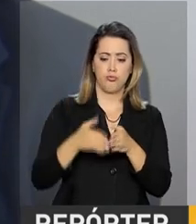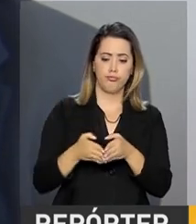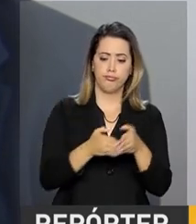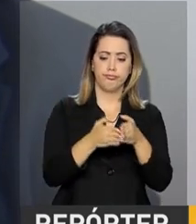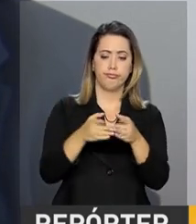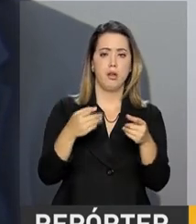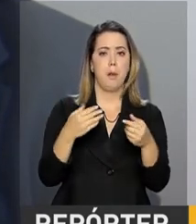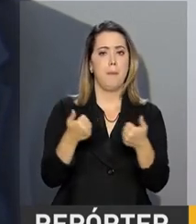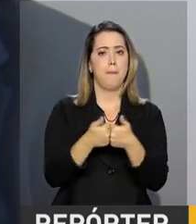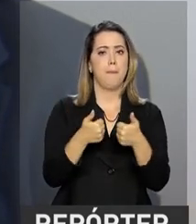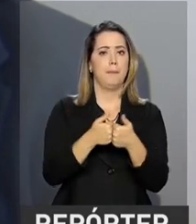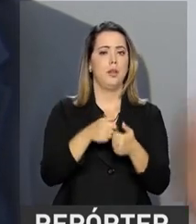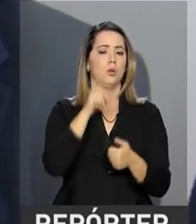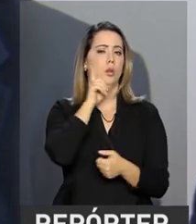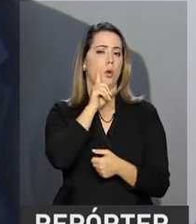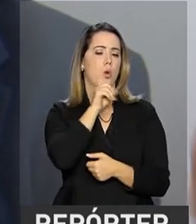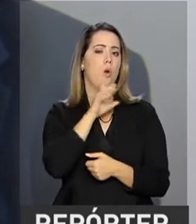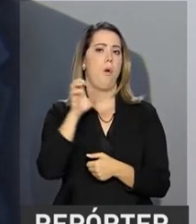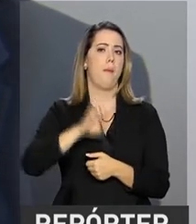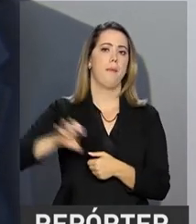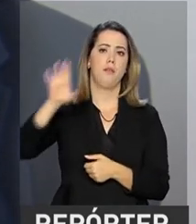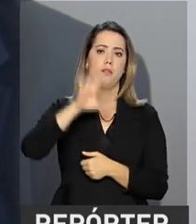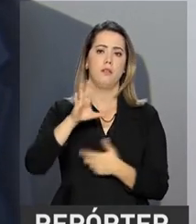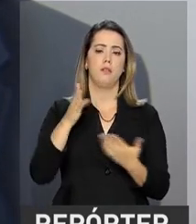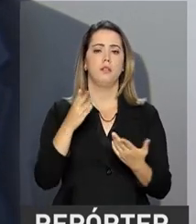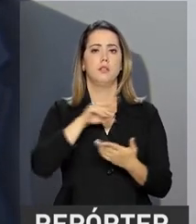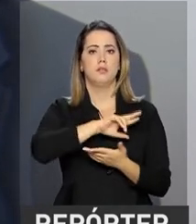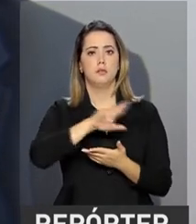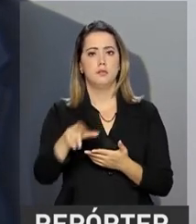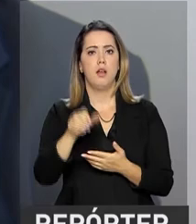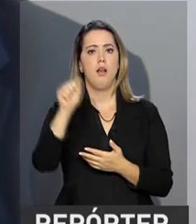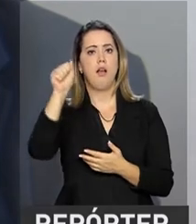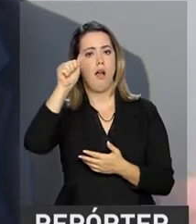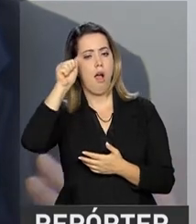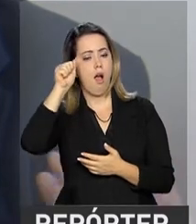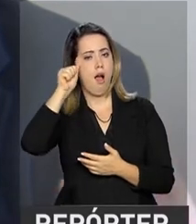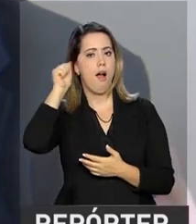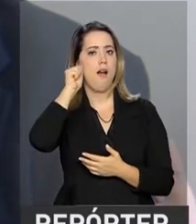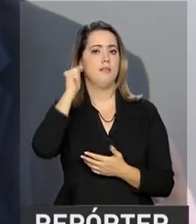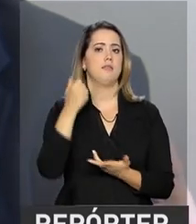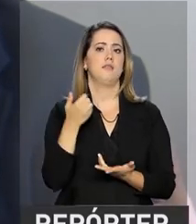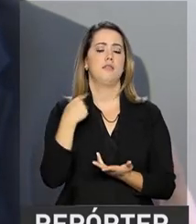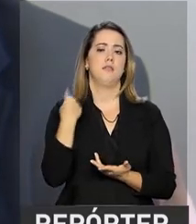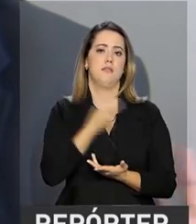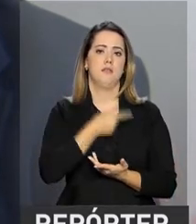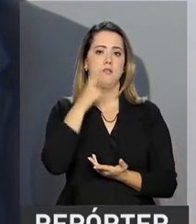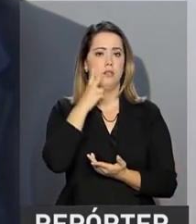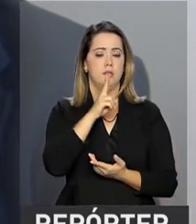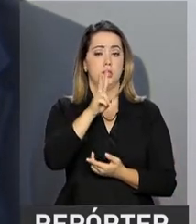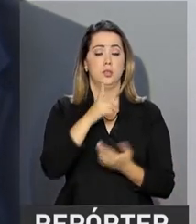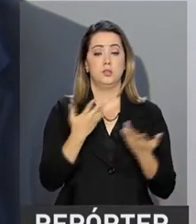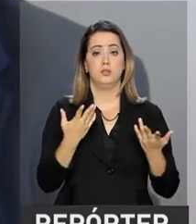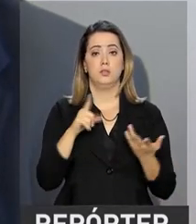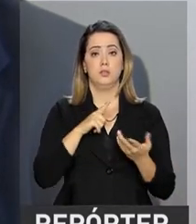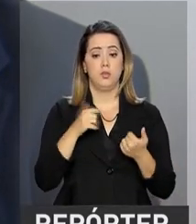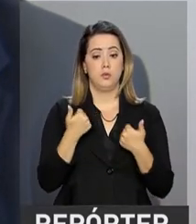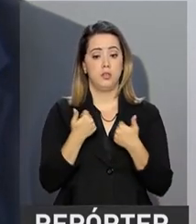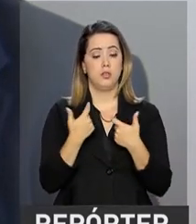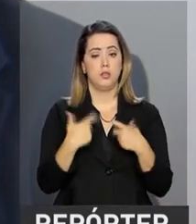norte-americanos do canal do panamá nós temos portos lapin calados naturais